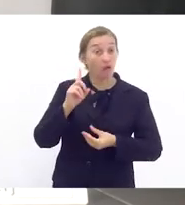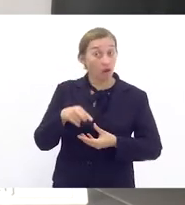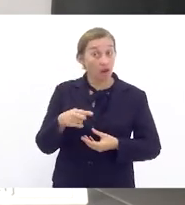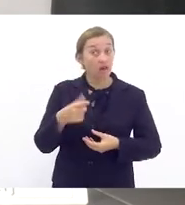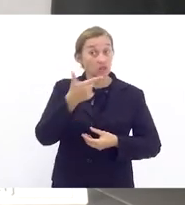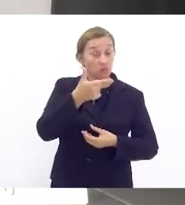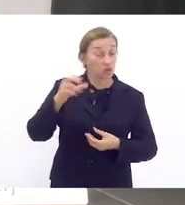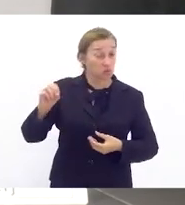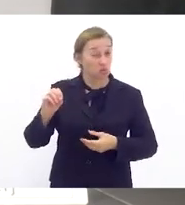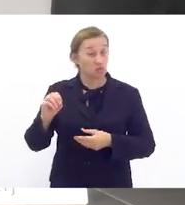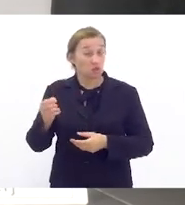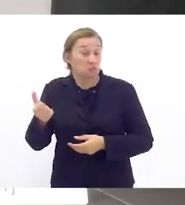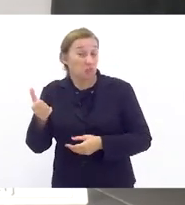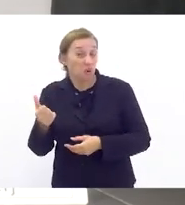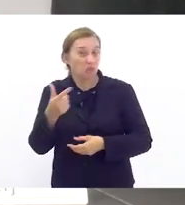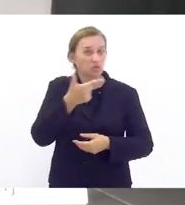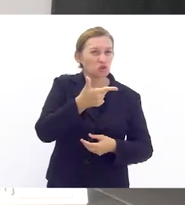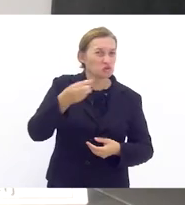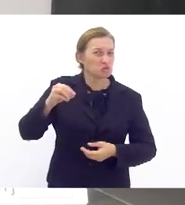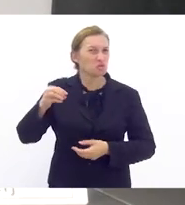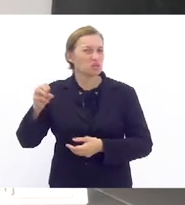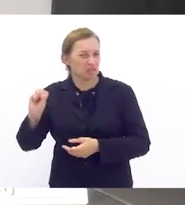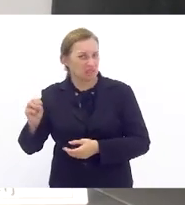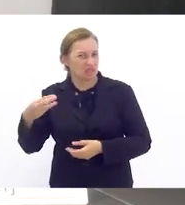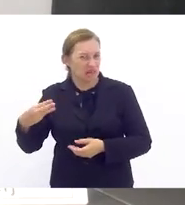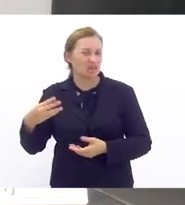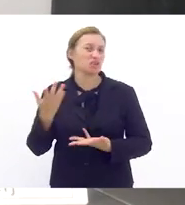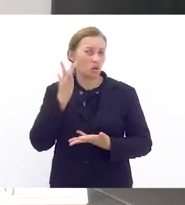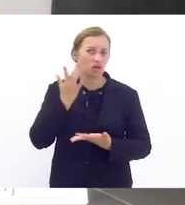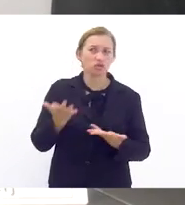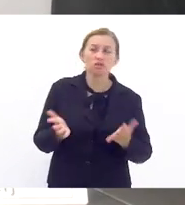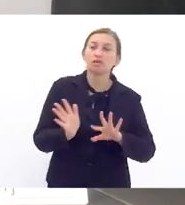em 2000 e pouco, 2003, se não me engano.